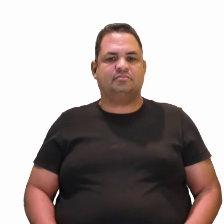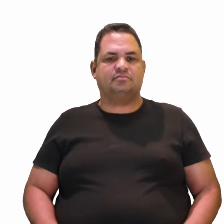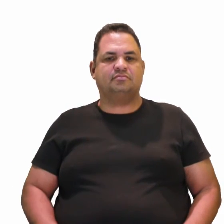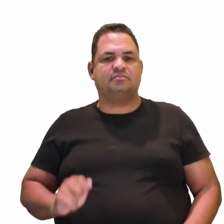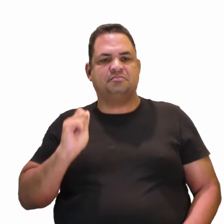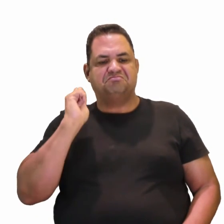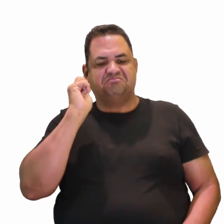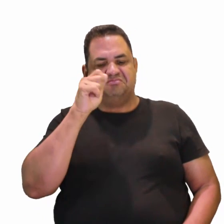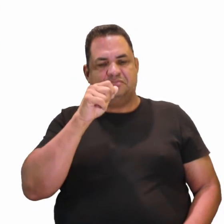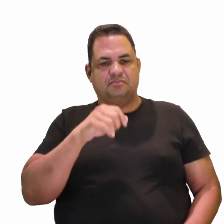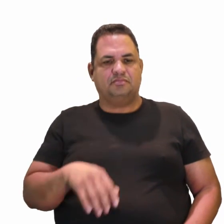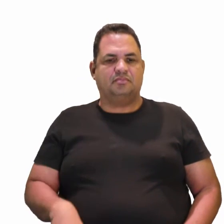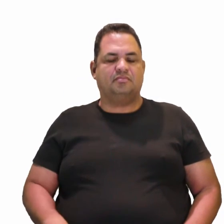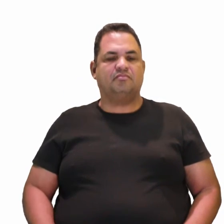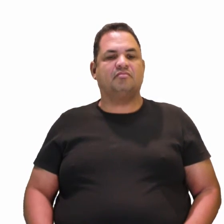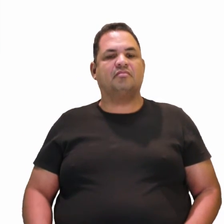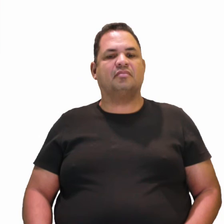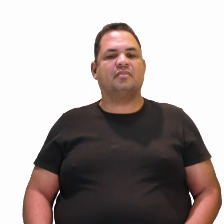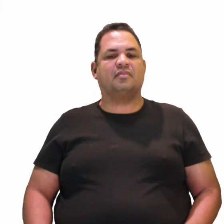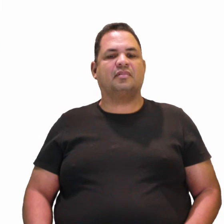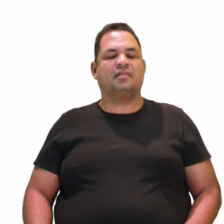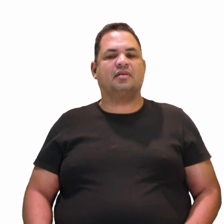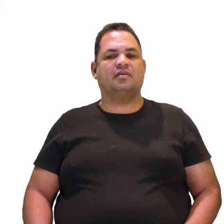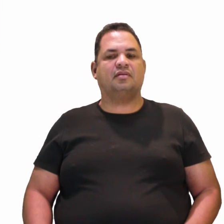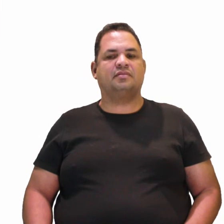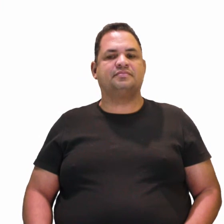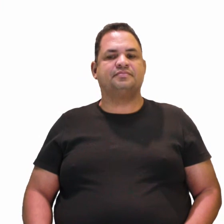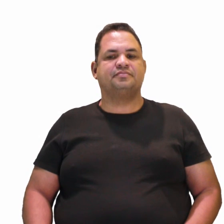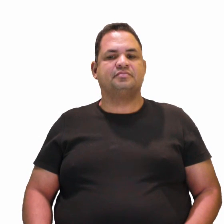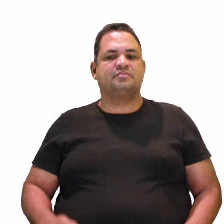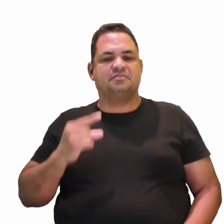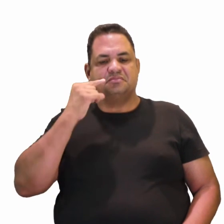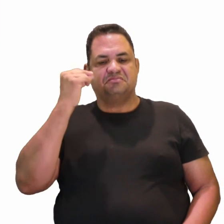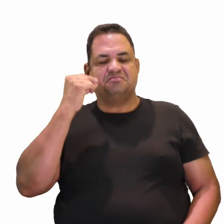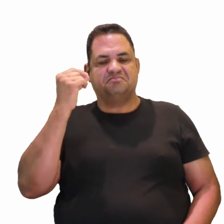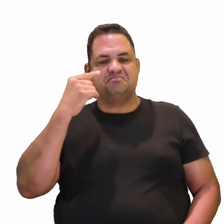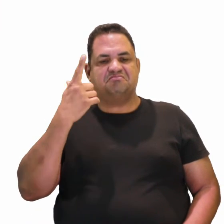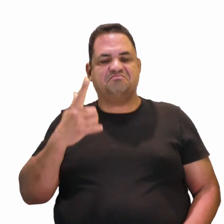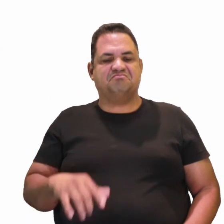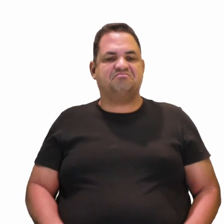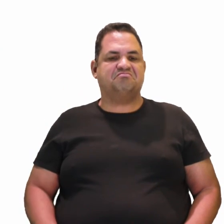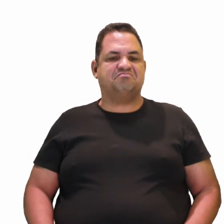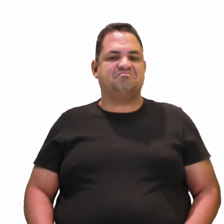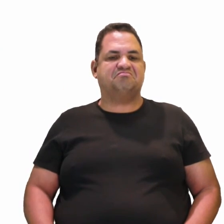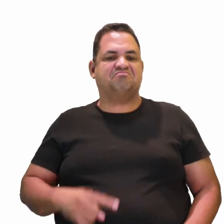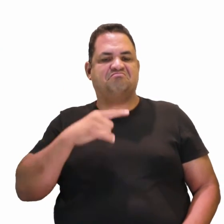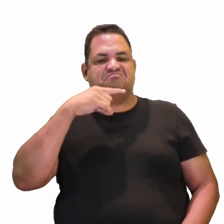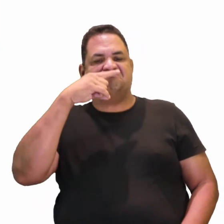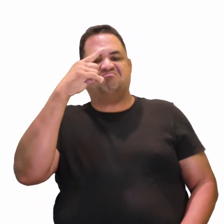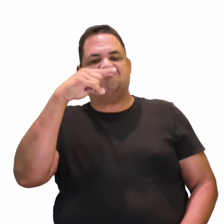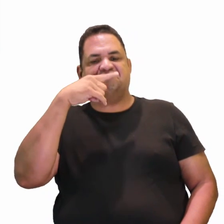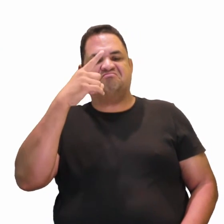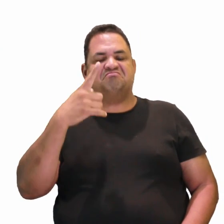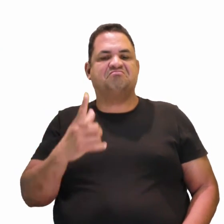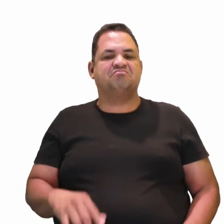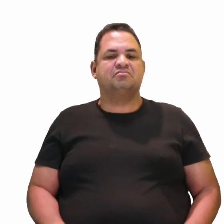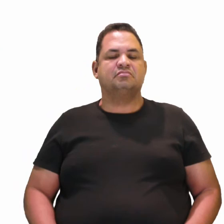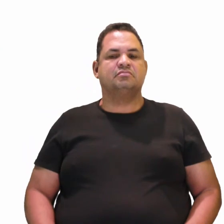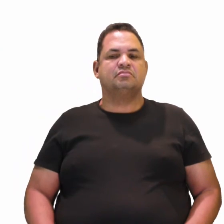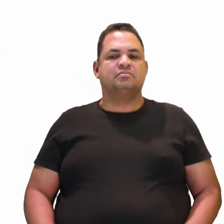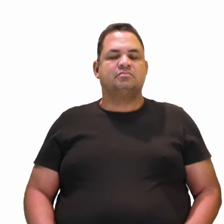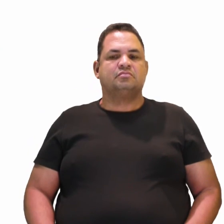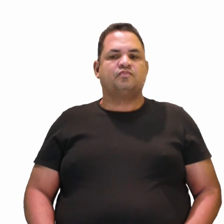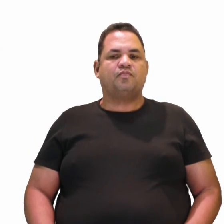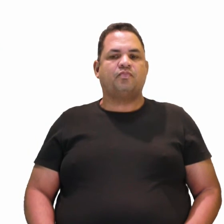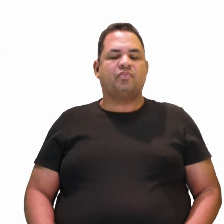não, pizza? Sim. Porque o Garfield, ele é pra frente, né? Ele é um gatinho que não é um gatinho convencional, ou